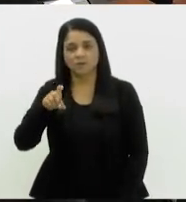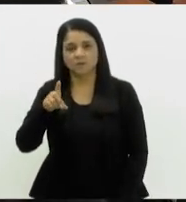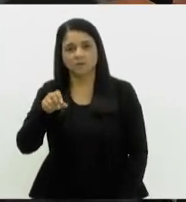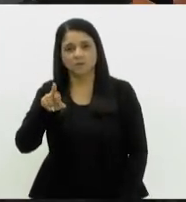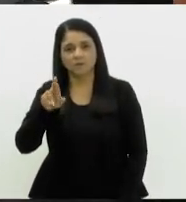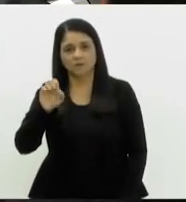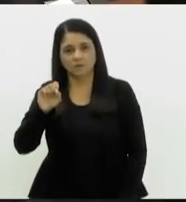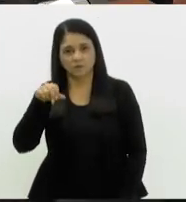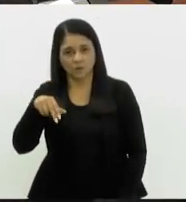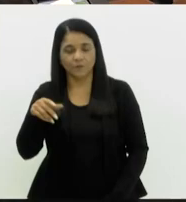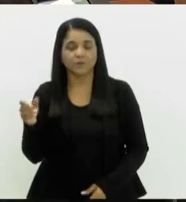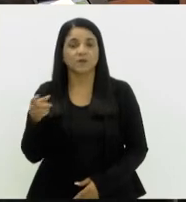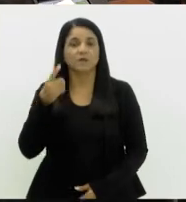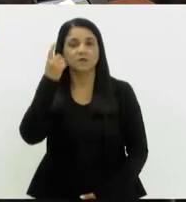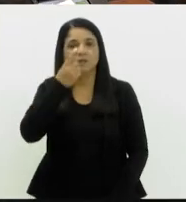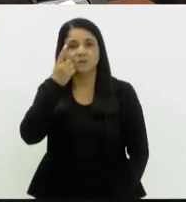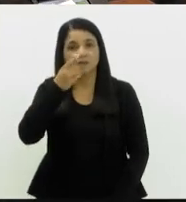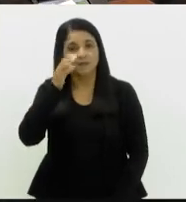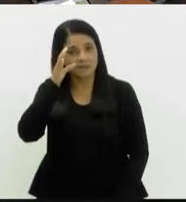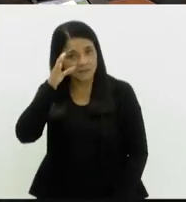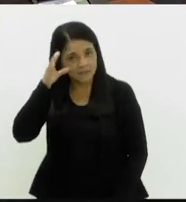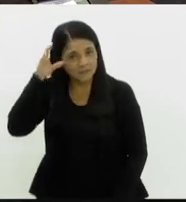Deputada Célia Jordão.